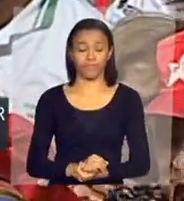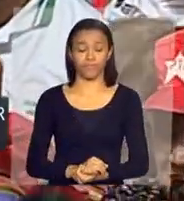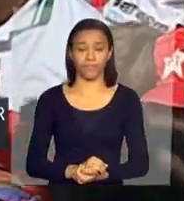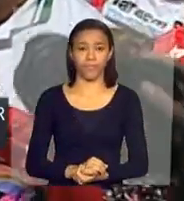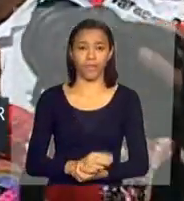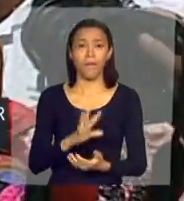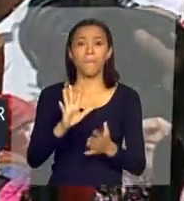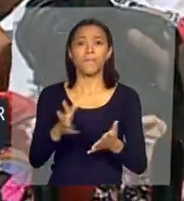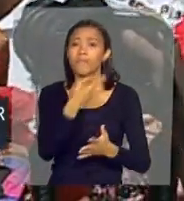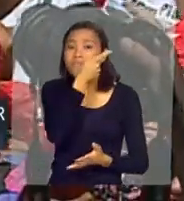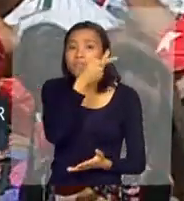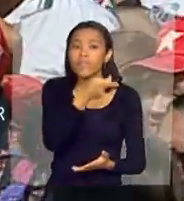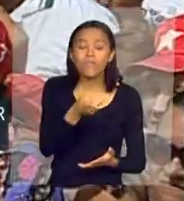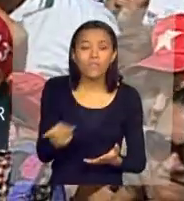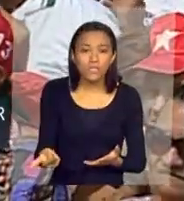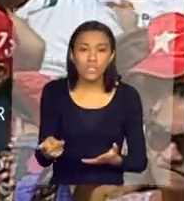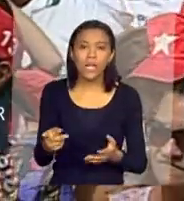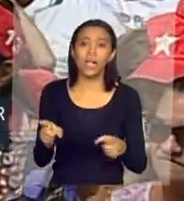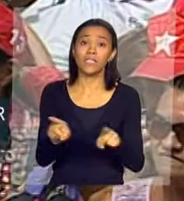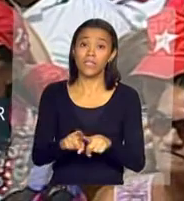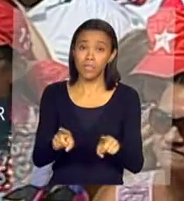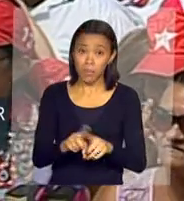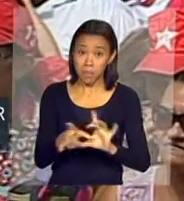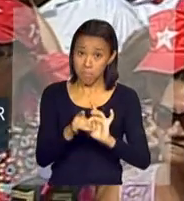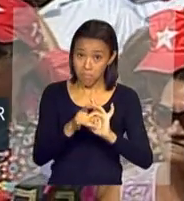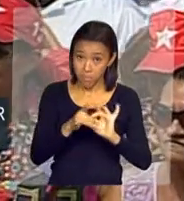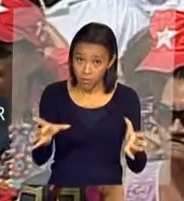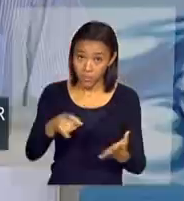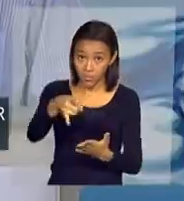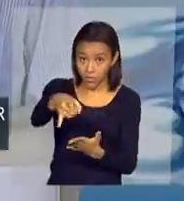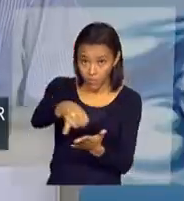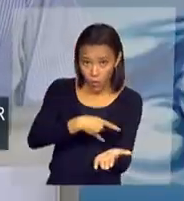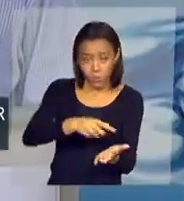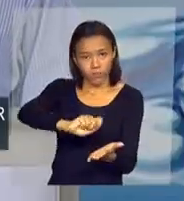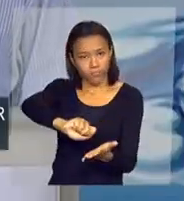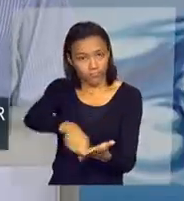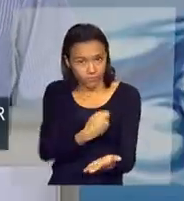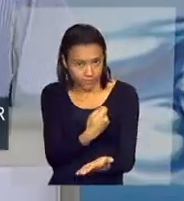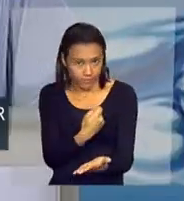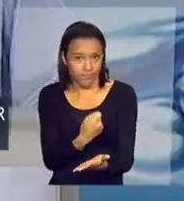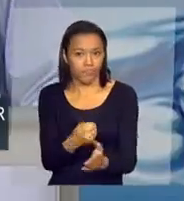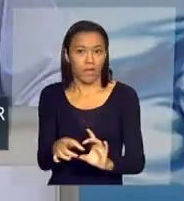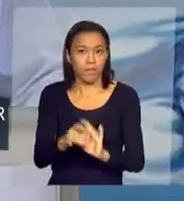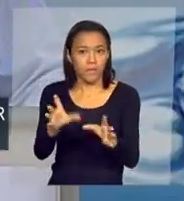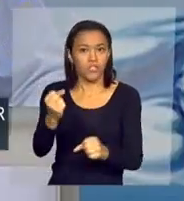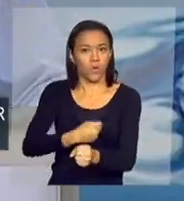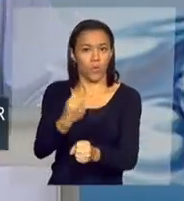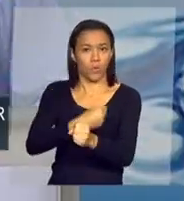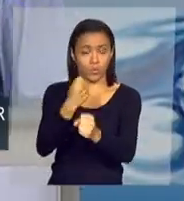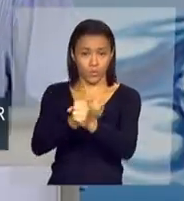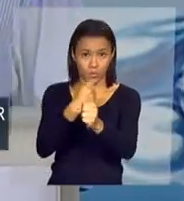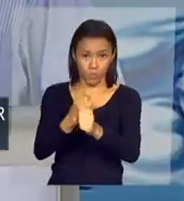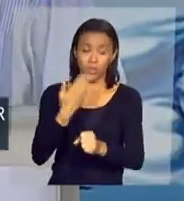Para visitar e dar ordem de serviço para ações que nos permitam conviver com a seca